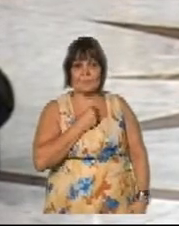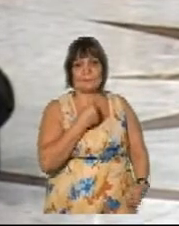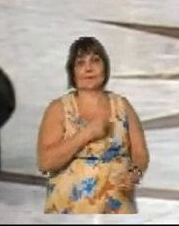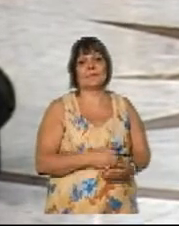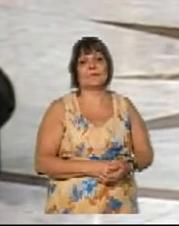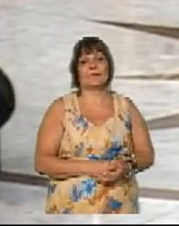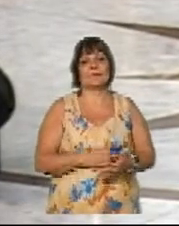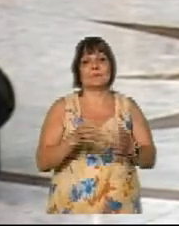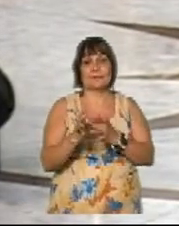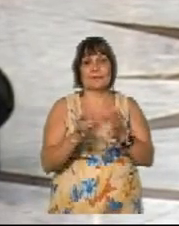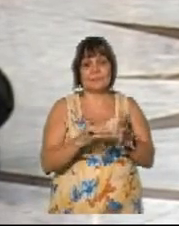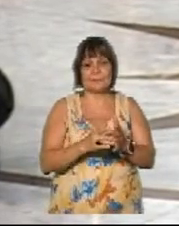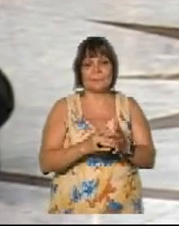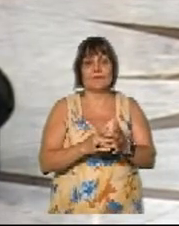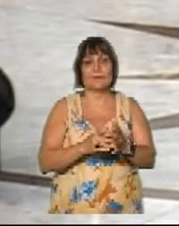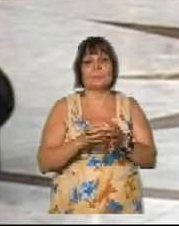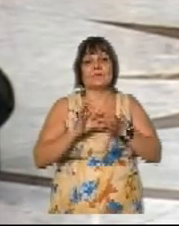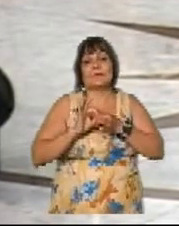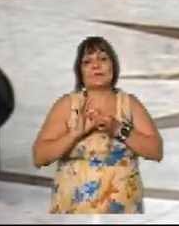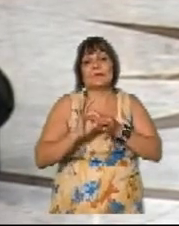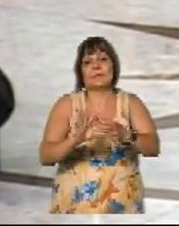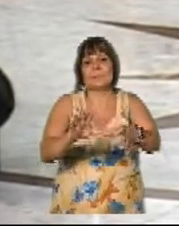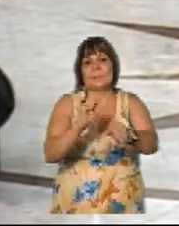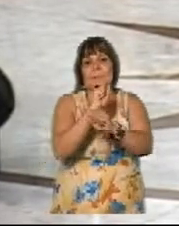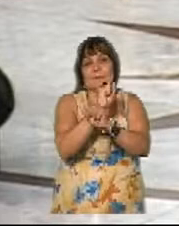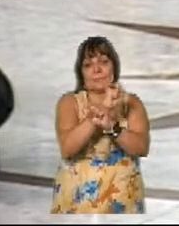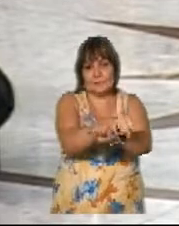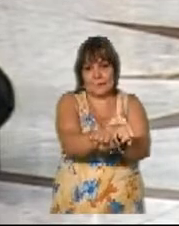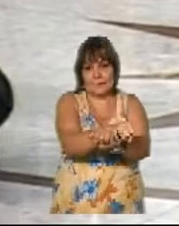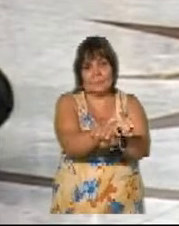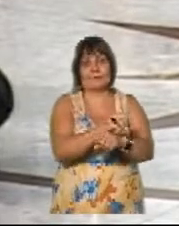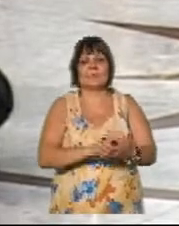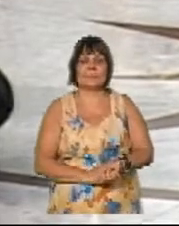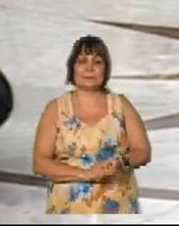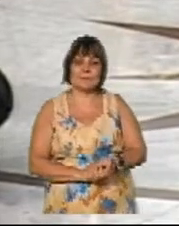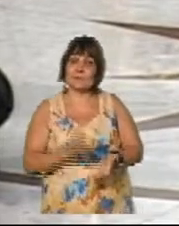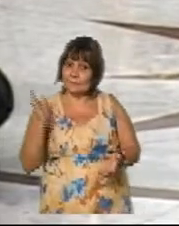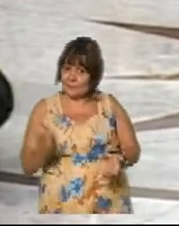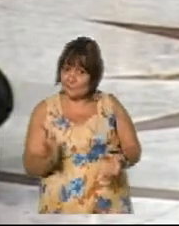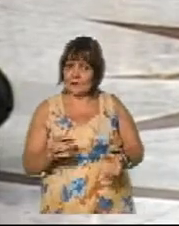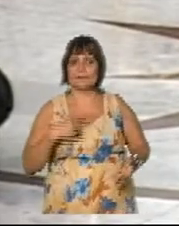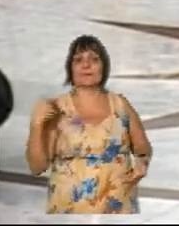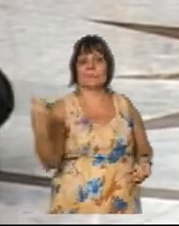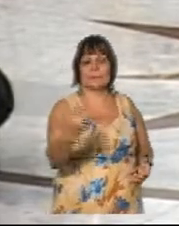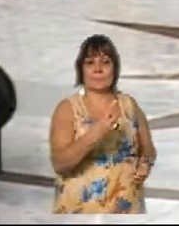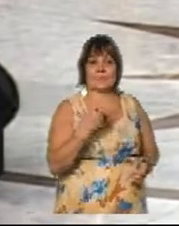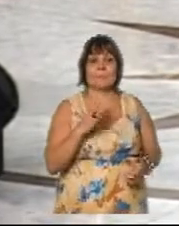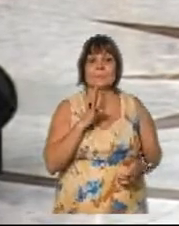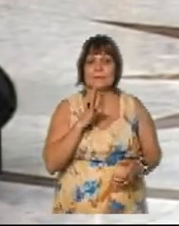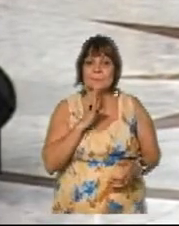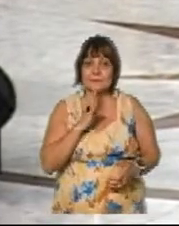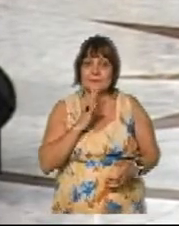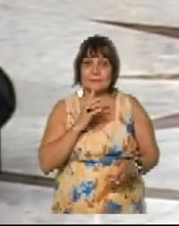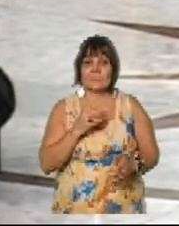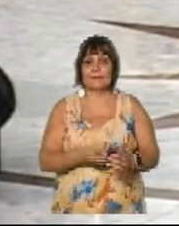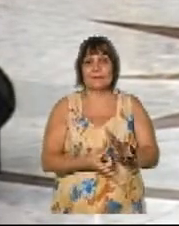assim que identifica a palavra como redentor. Portanto, hoje nós vamos ver que desde